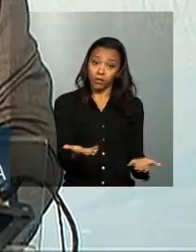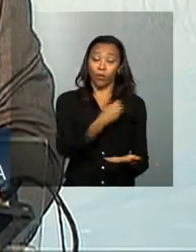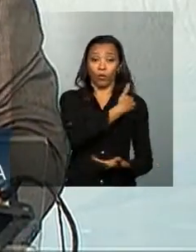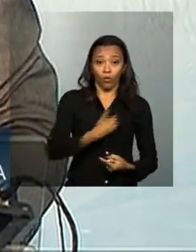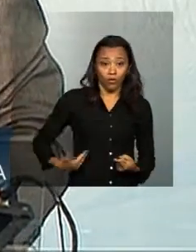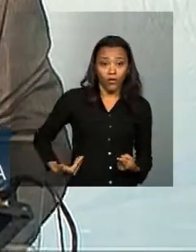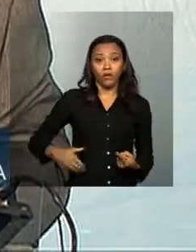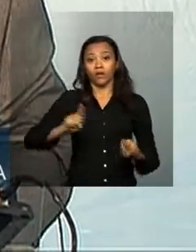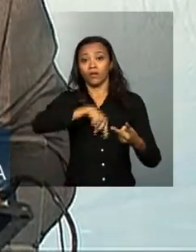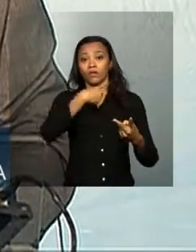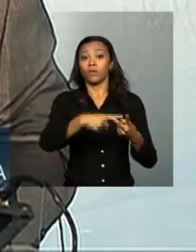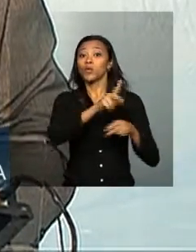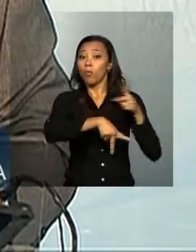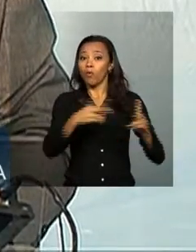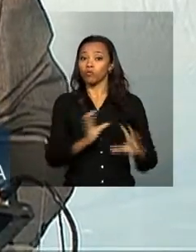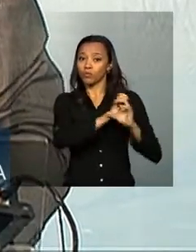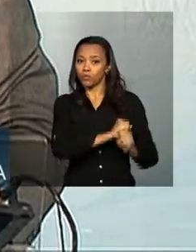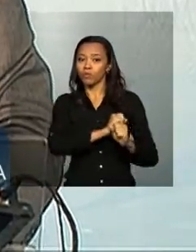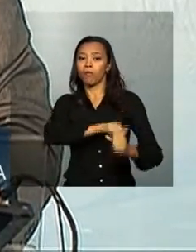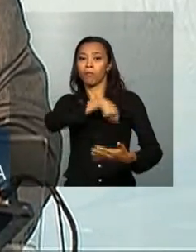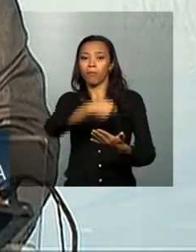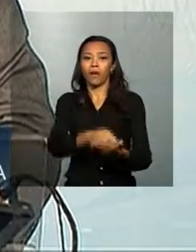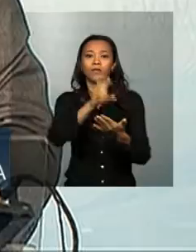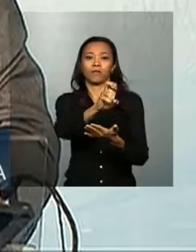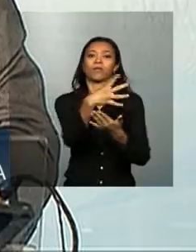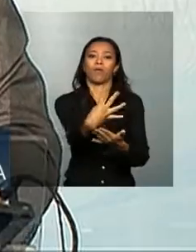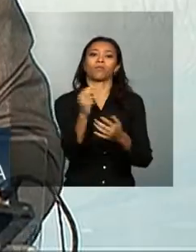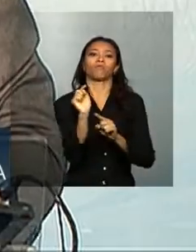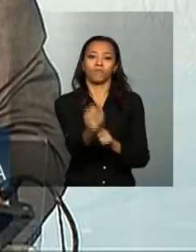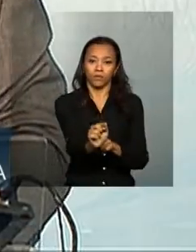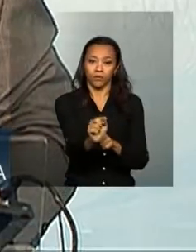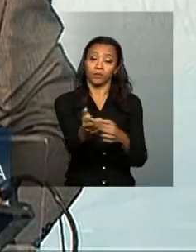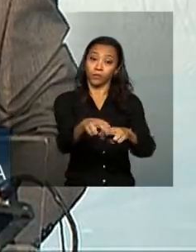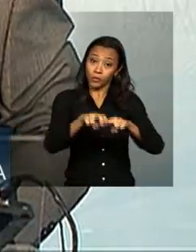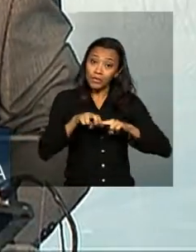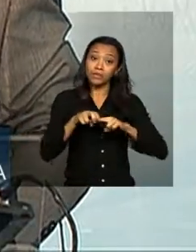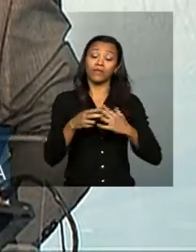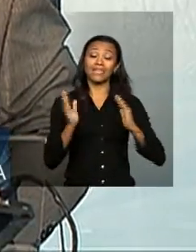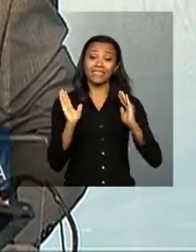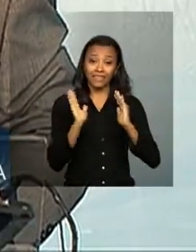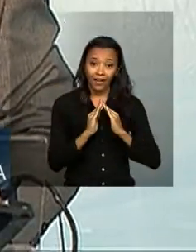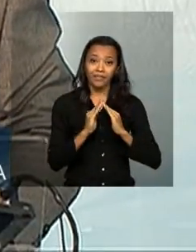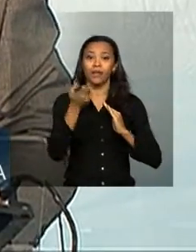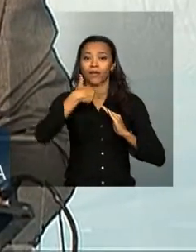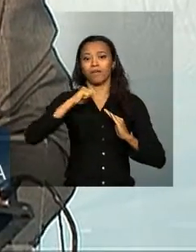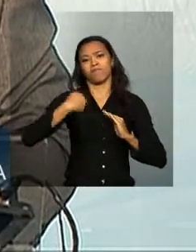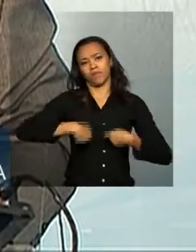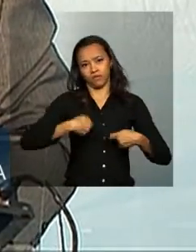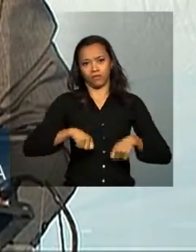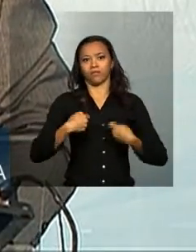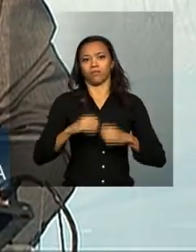pagar 54 mil. Portanto, essa casa é para morar quem precisa da